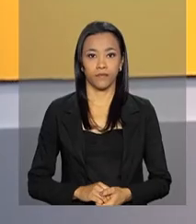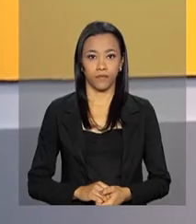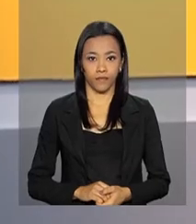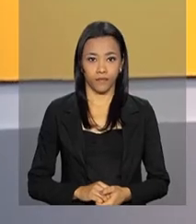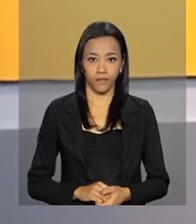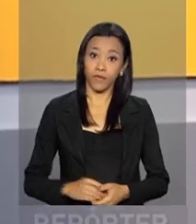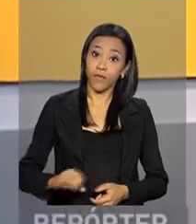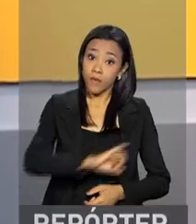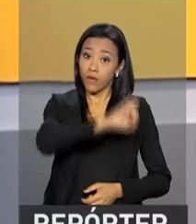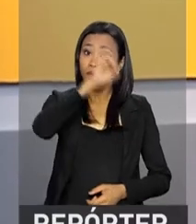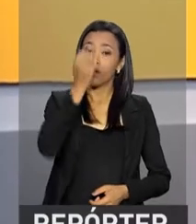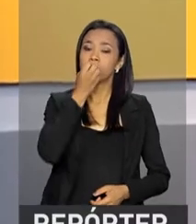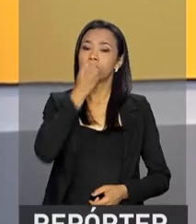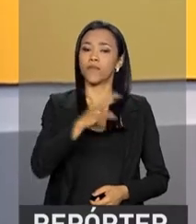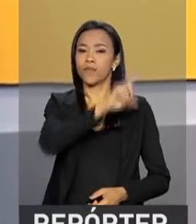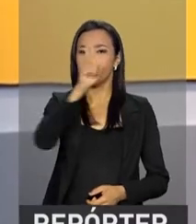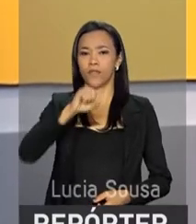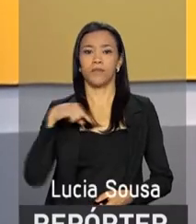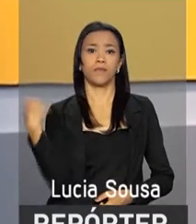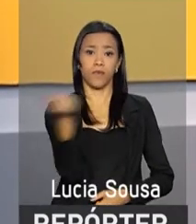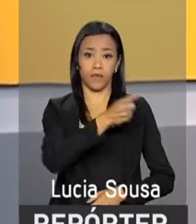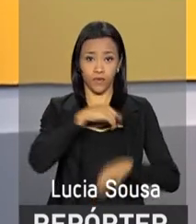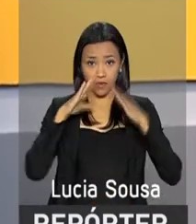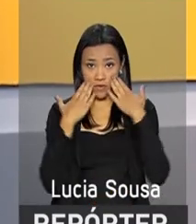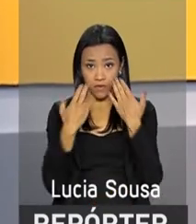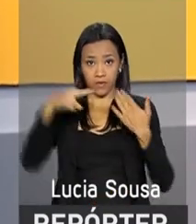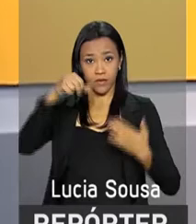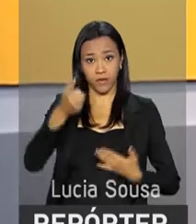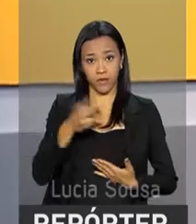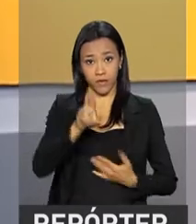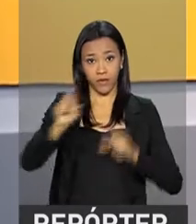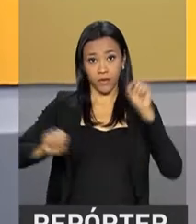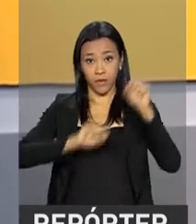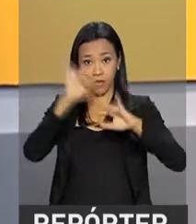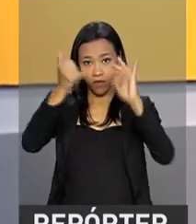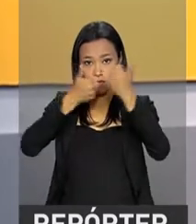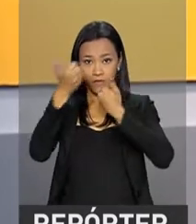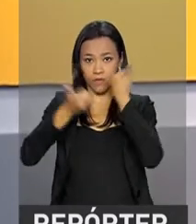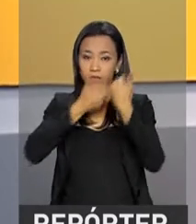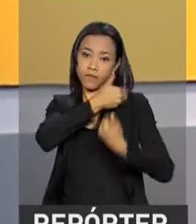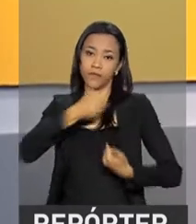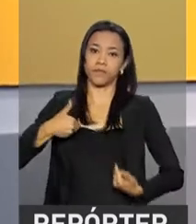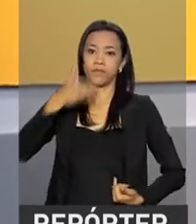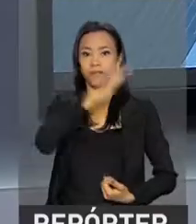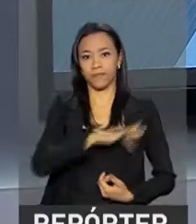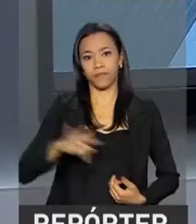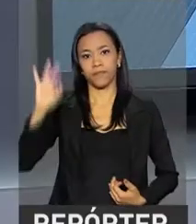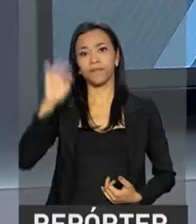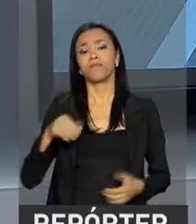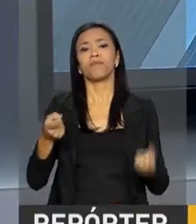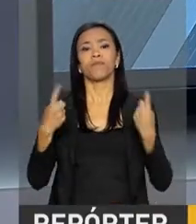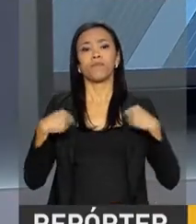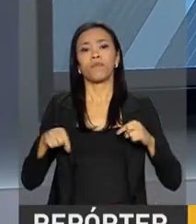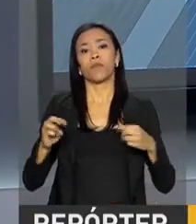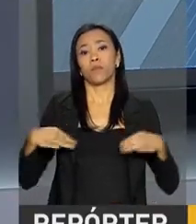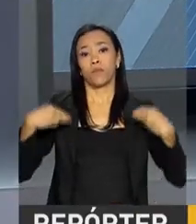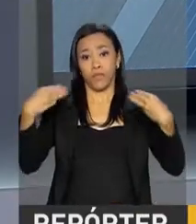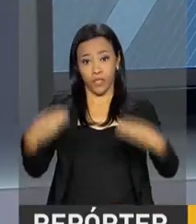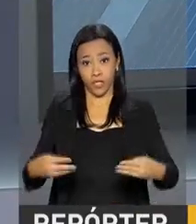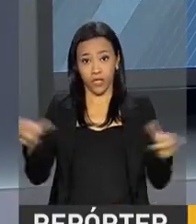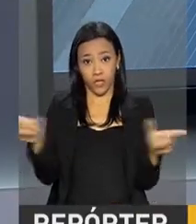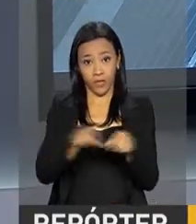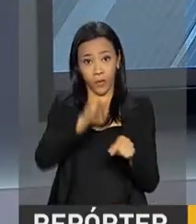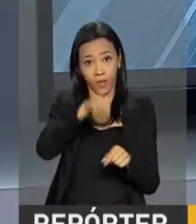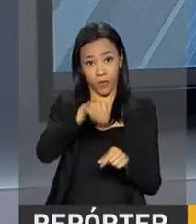olá bom dia pra você estamos de volta com o repórter nbr e as notícias do governo federal o ministério de minas e